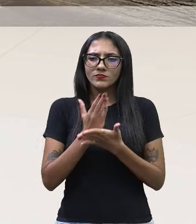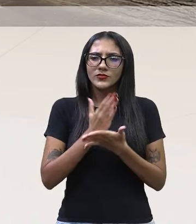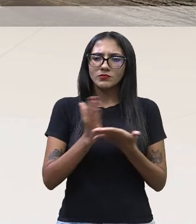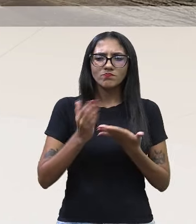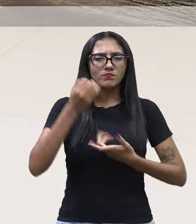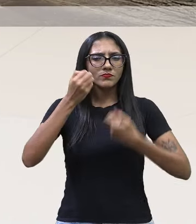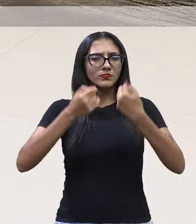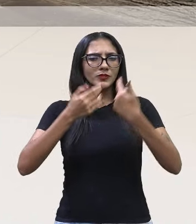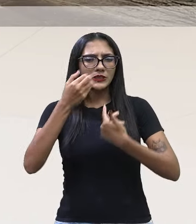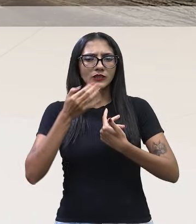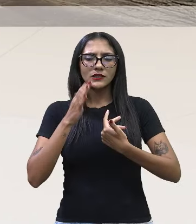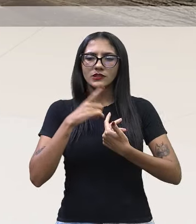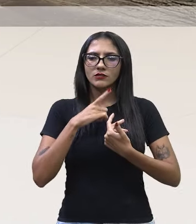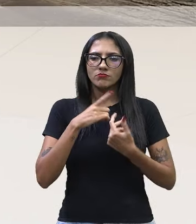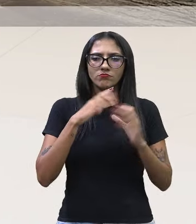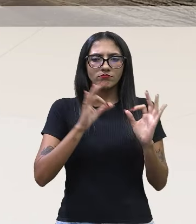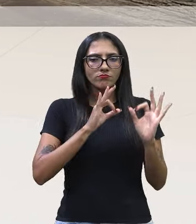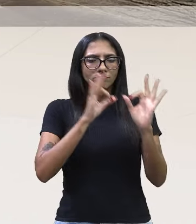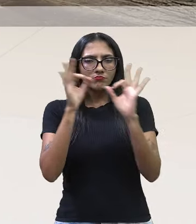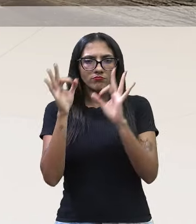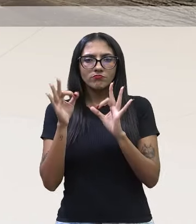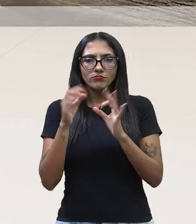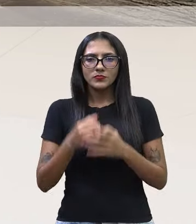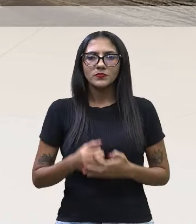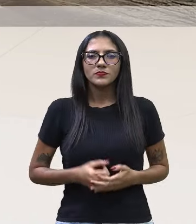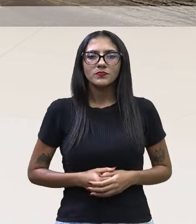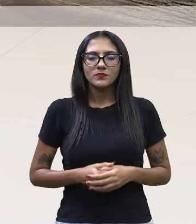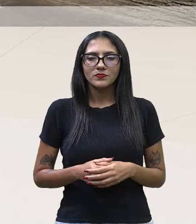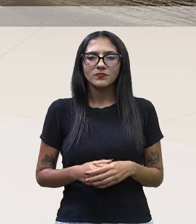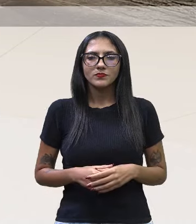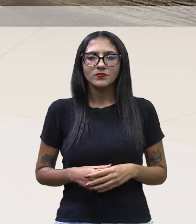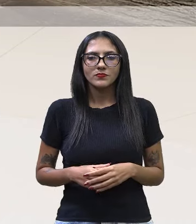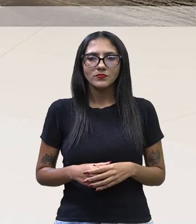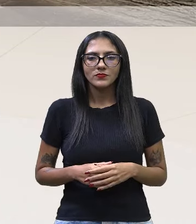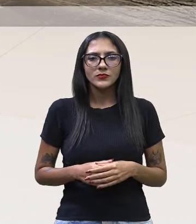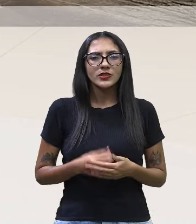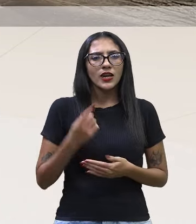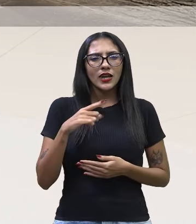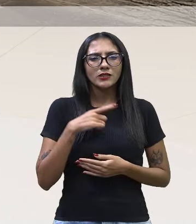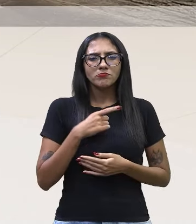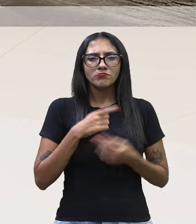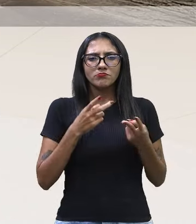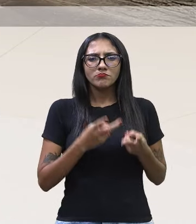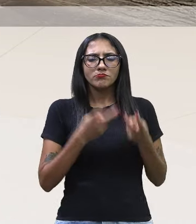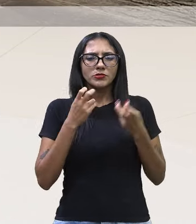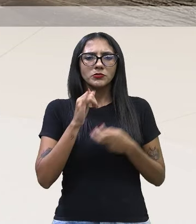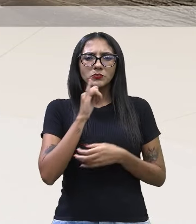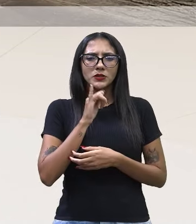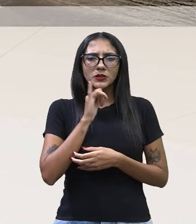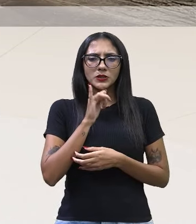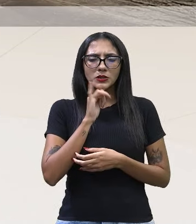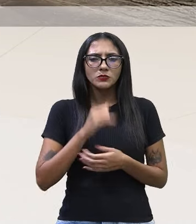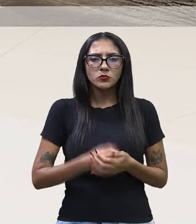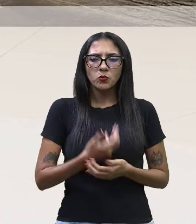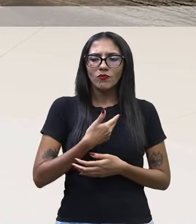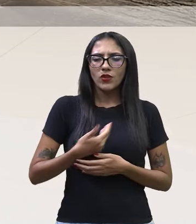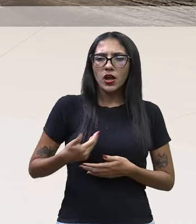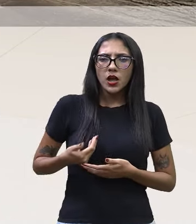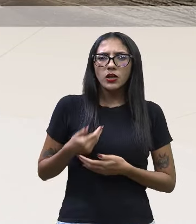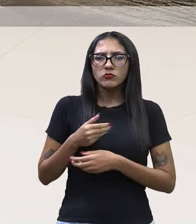at a gente a não consegue definir o por mas dá a impressão que o poder público chega melhor no distrito